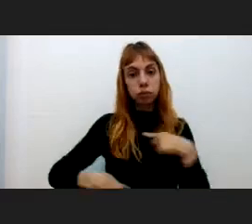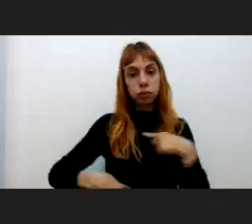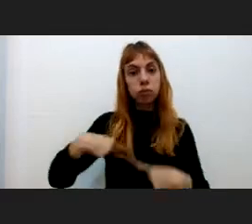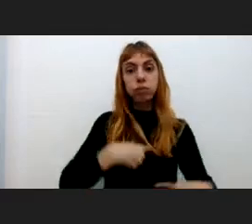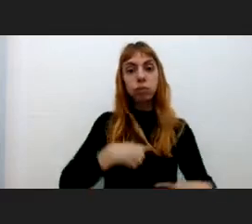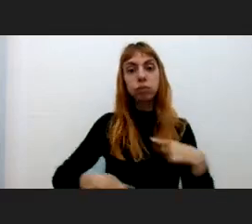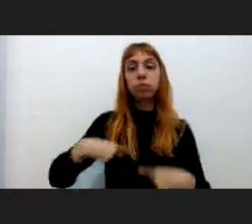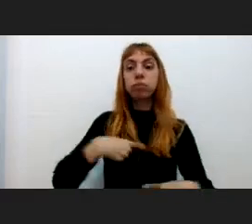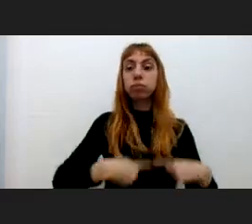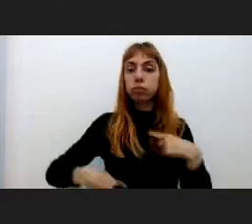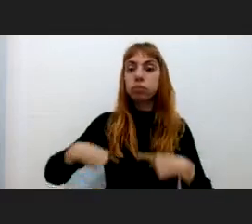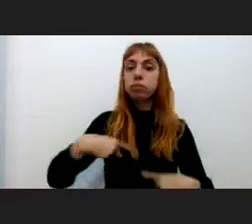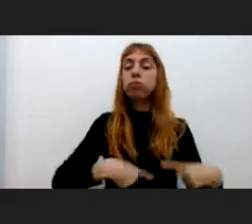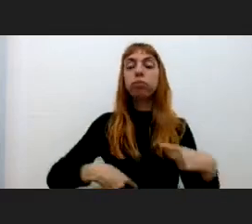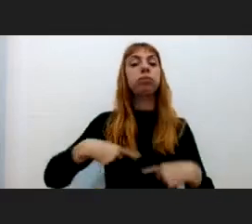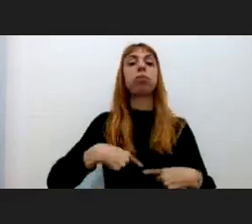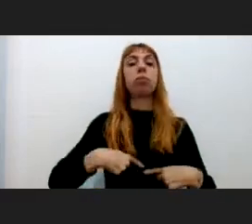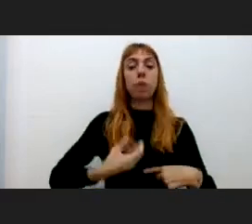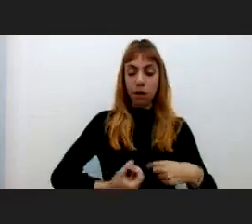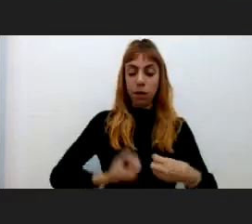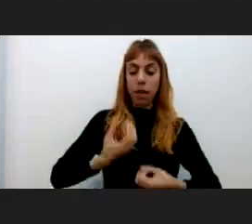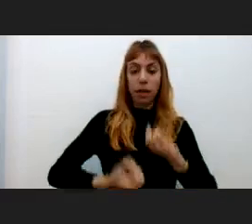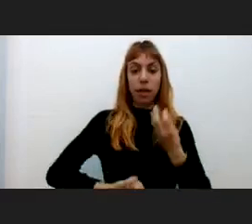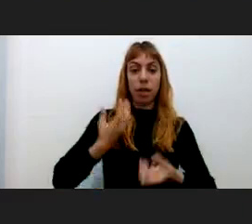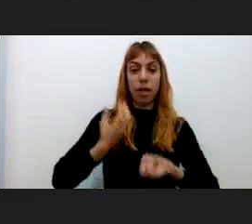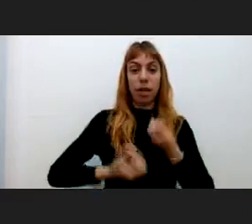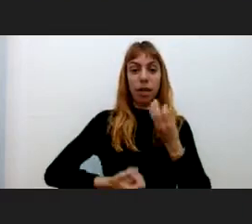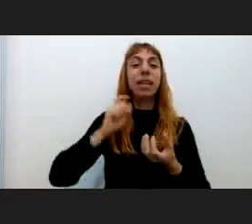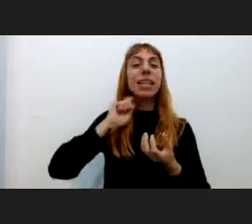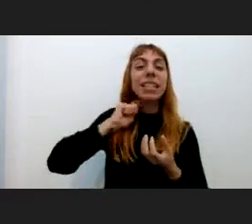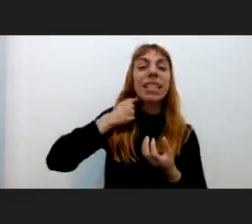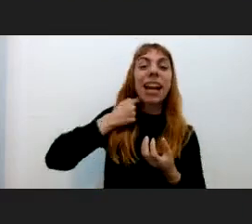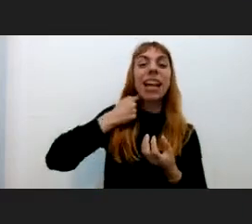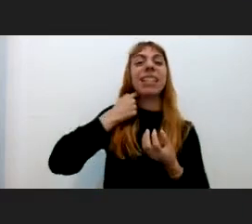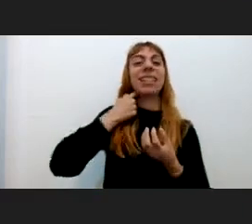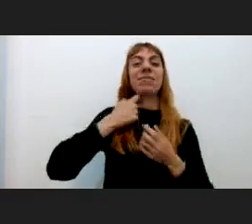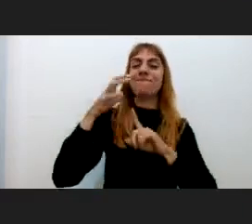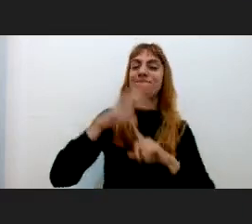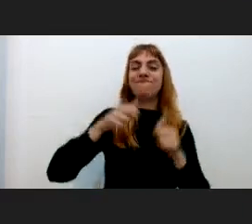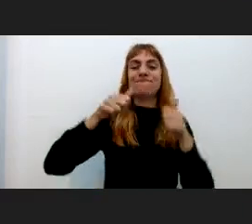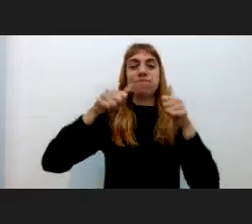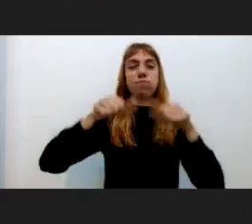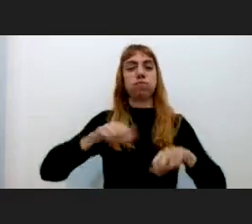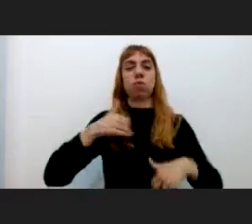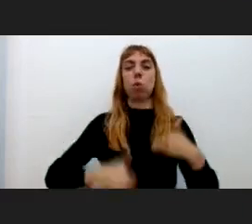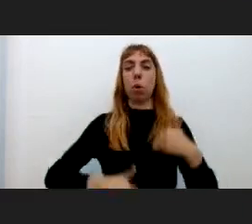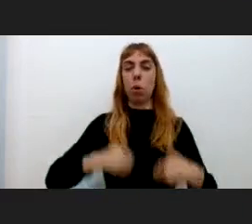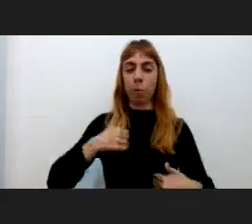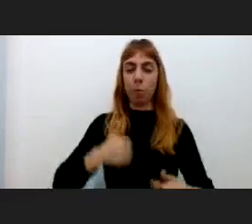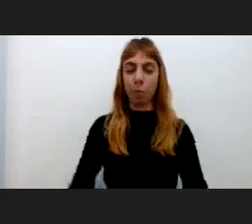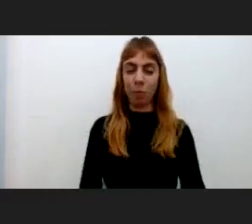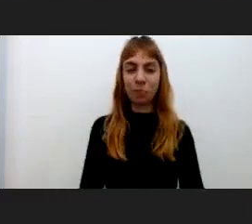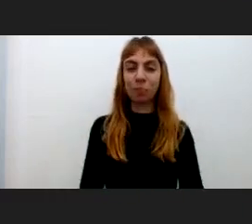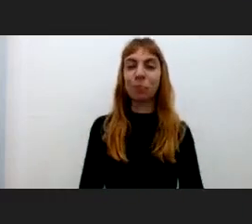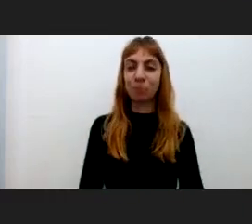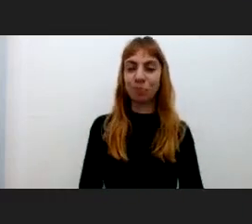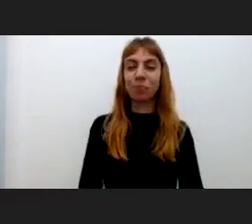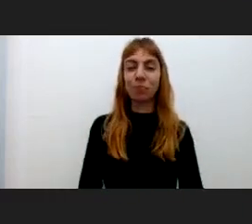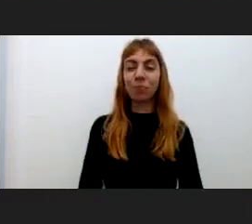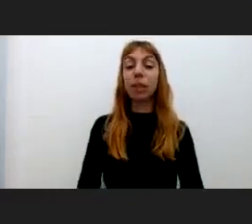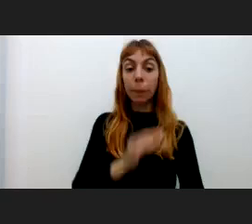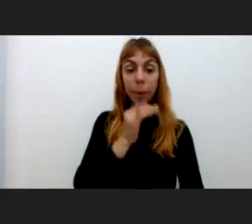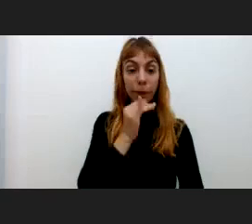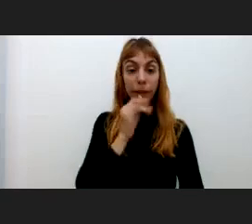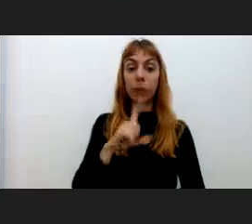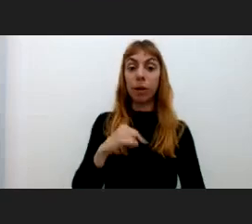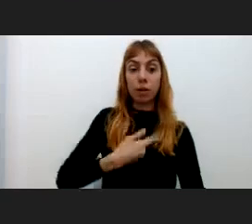agridem o nosso próprio corpo. A gente diz que o estresse tem um marcador, né,